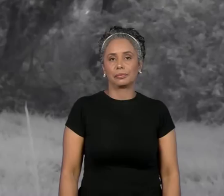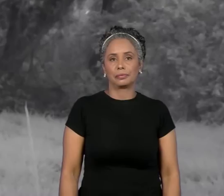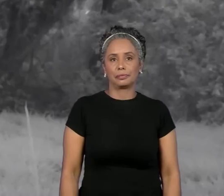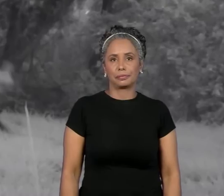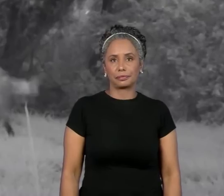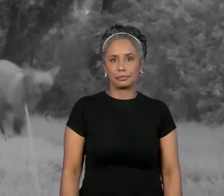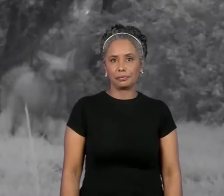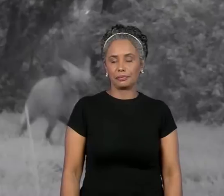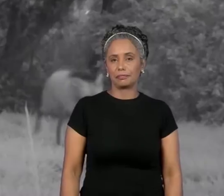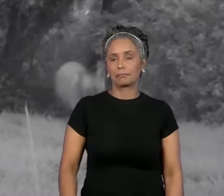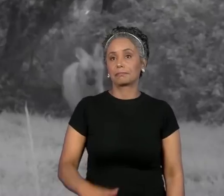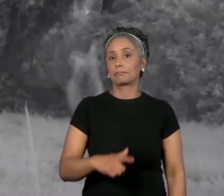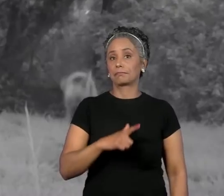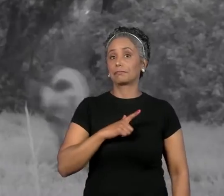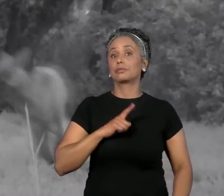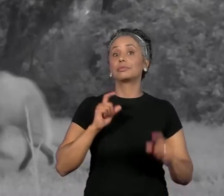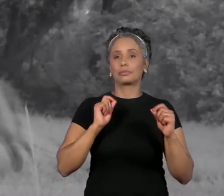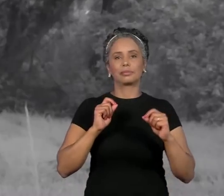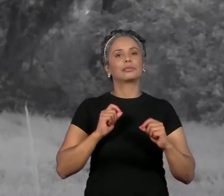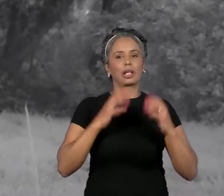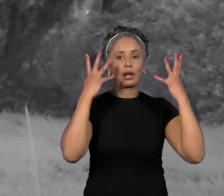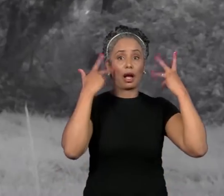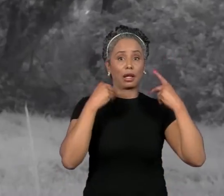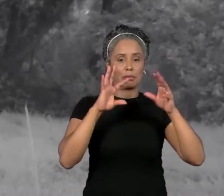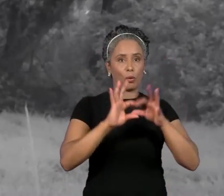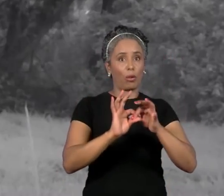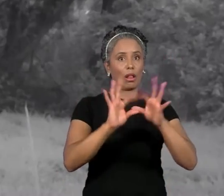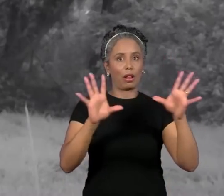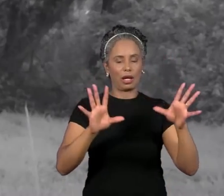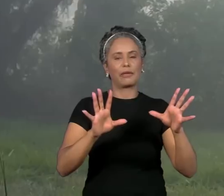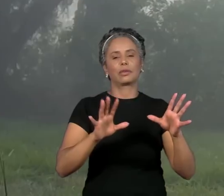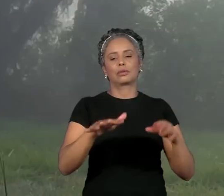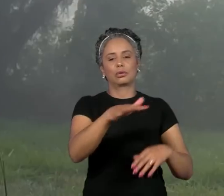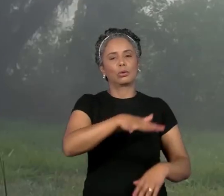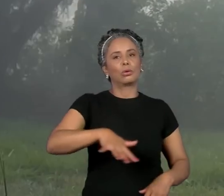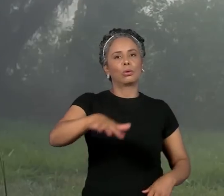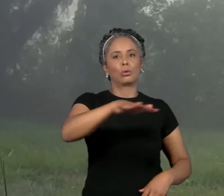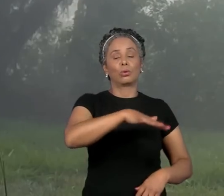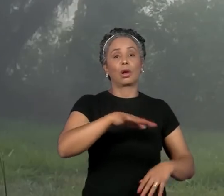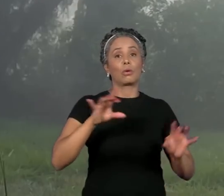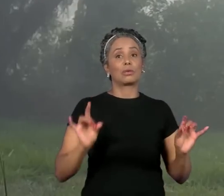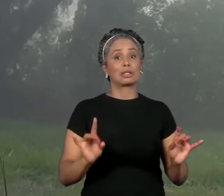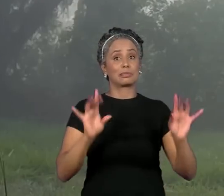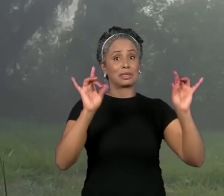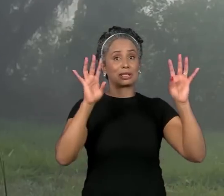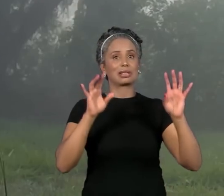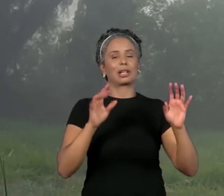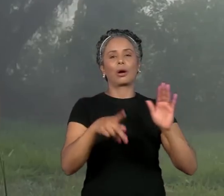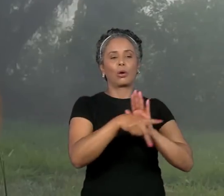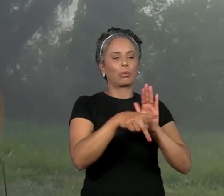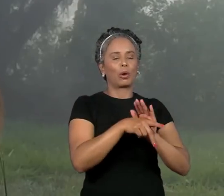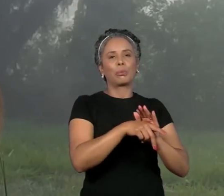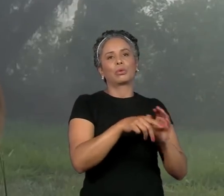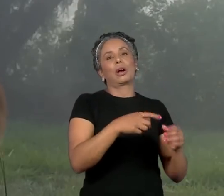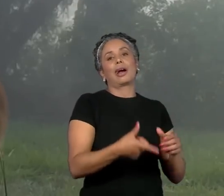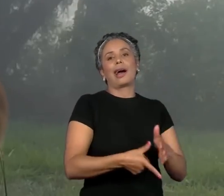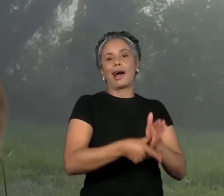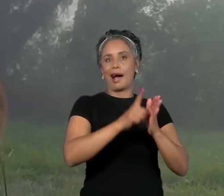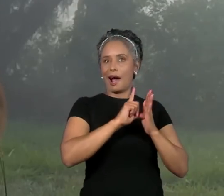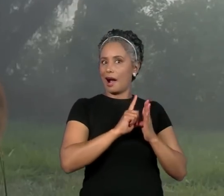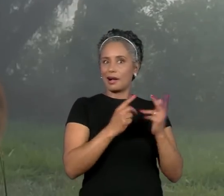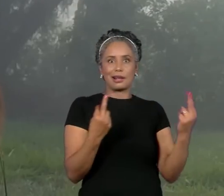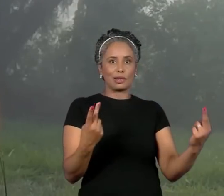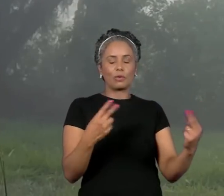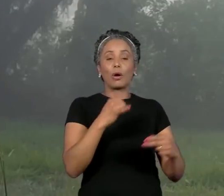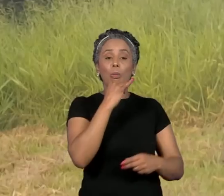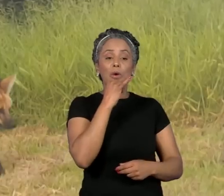A soltura deve ser feita sempre que possível no mesmo local de onde ele foi retirado. O período de soltura vai ser